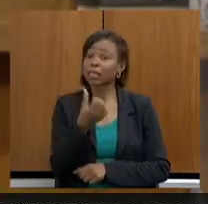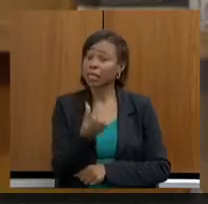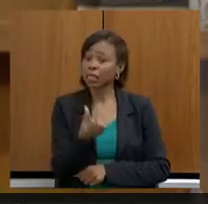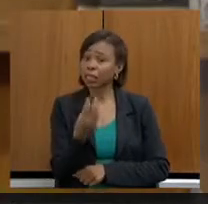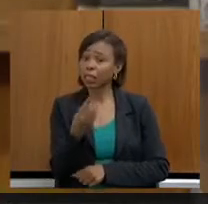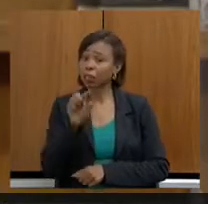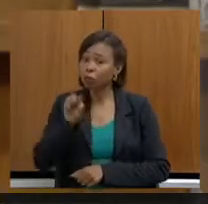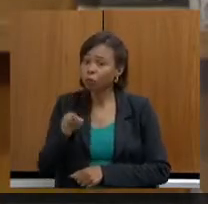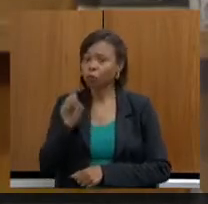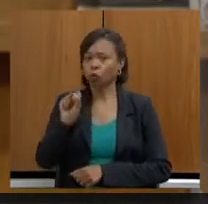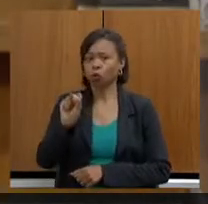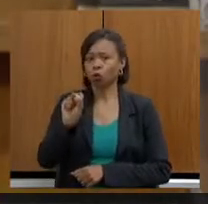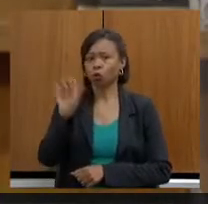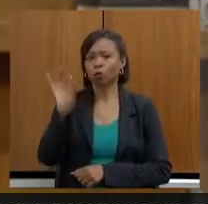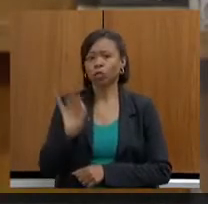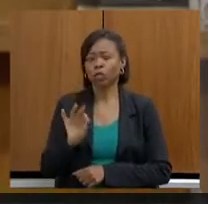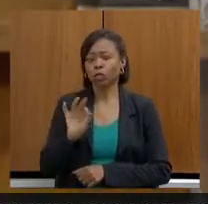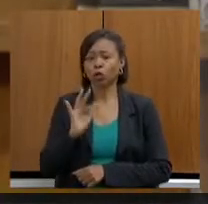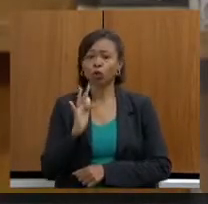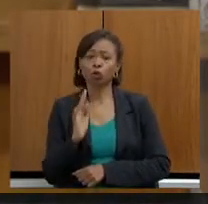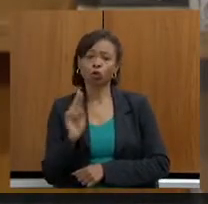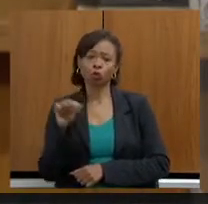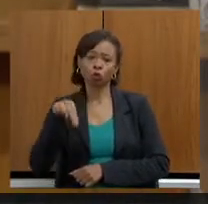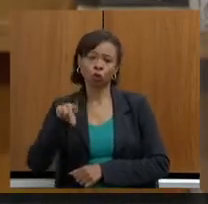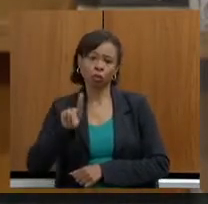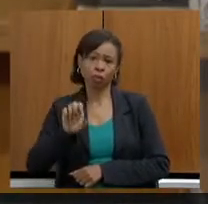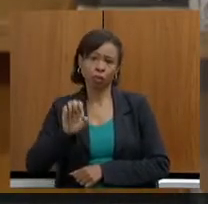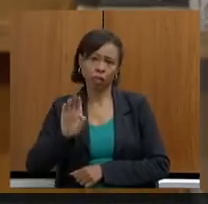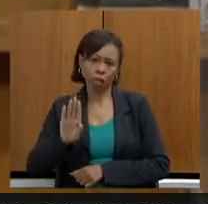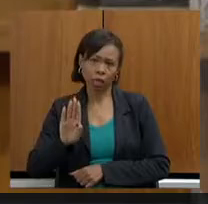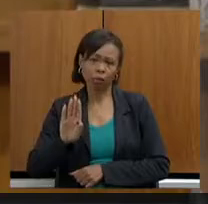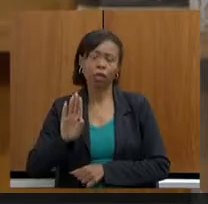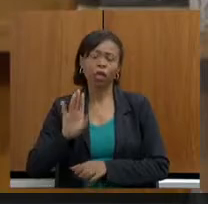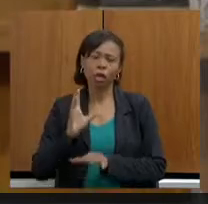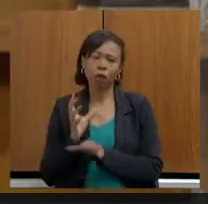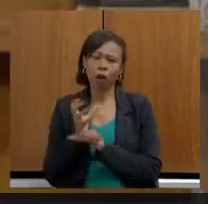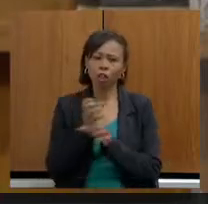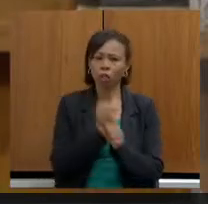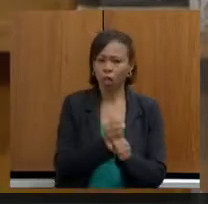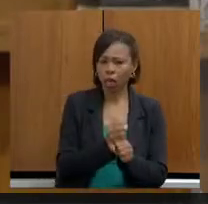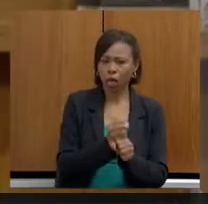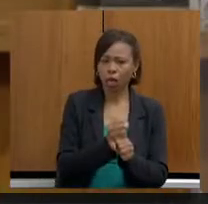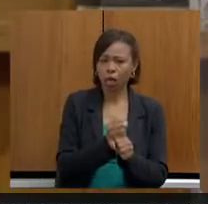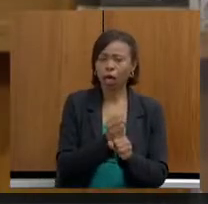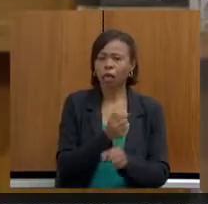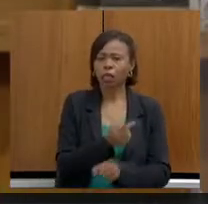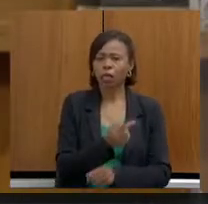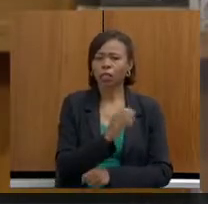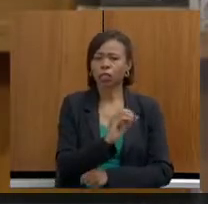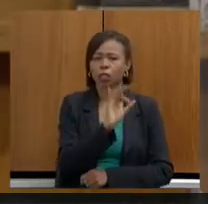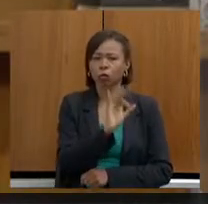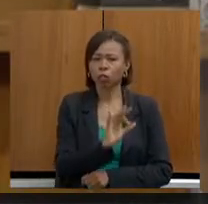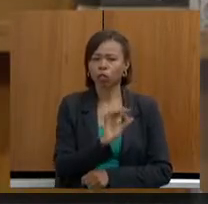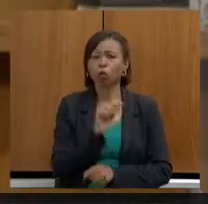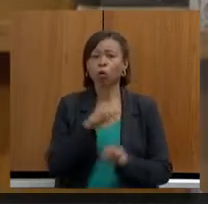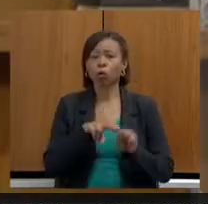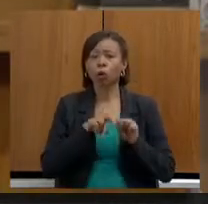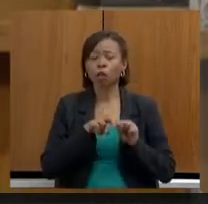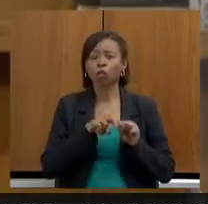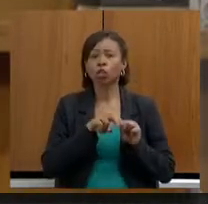por cento do fundeb com folha E chegaremos ao empenho dos setenta por cento considerando a folha de dezembro